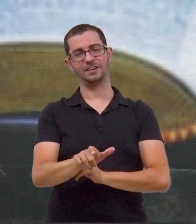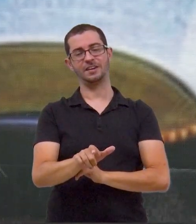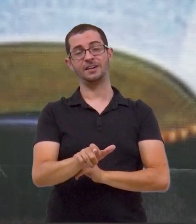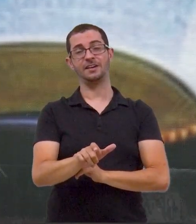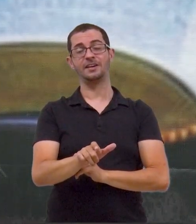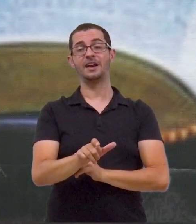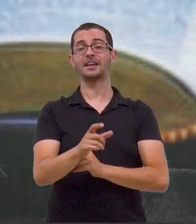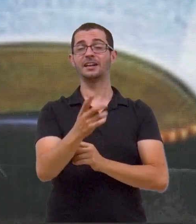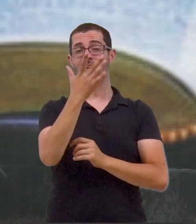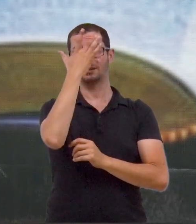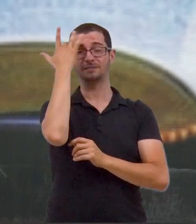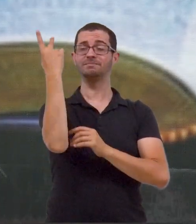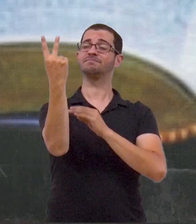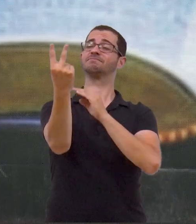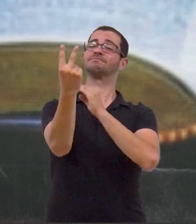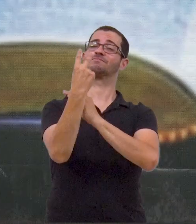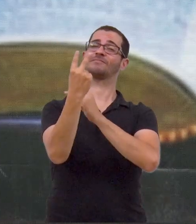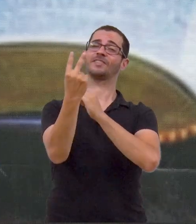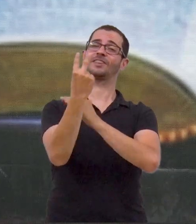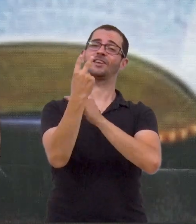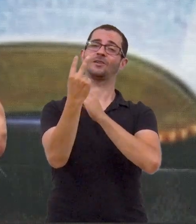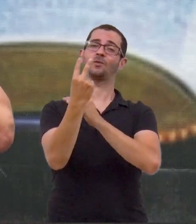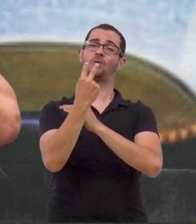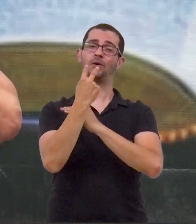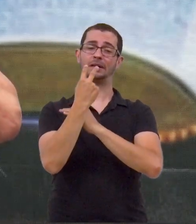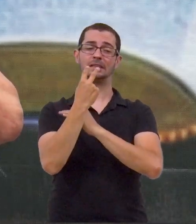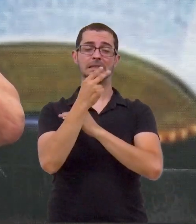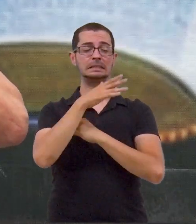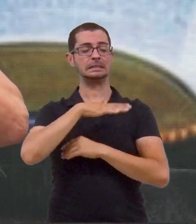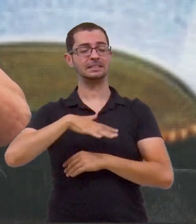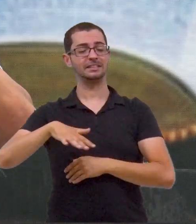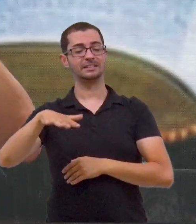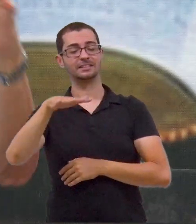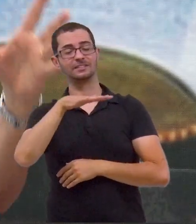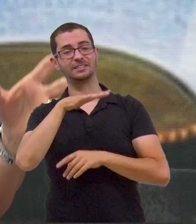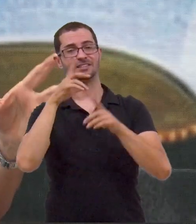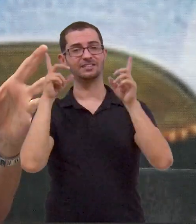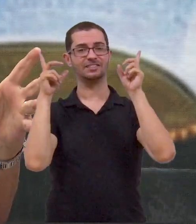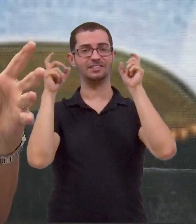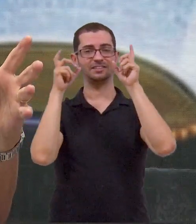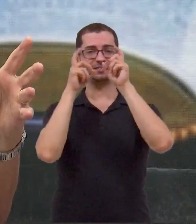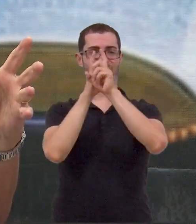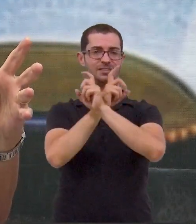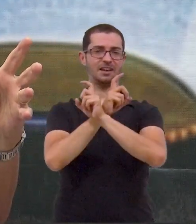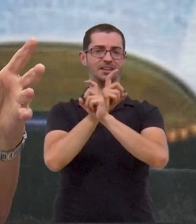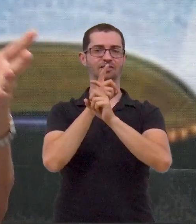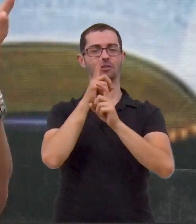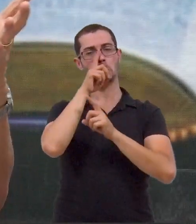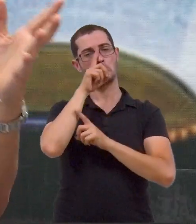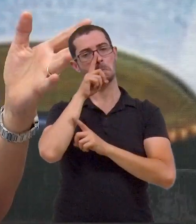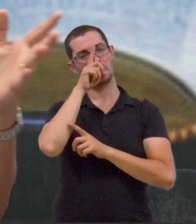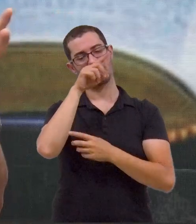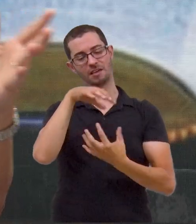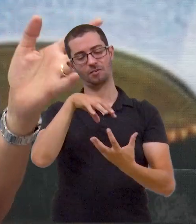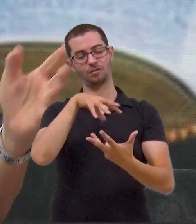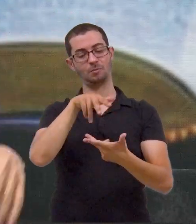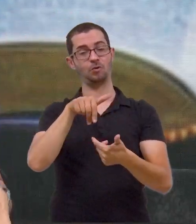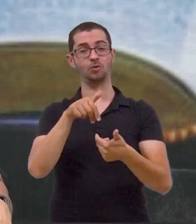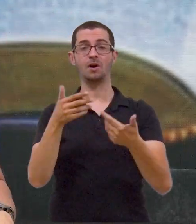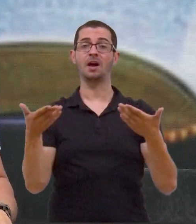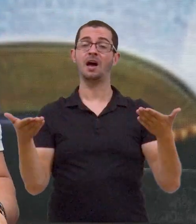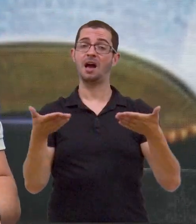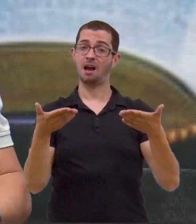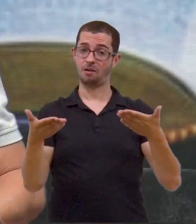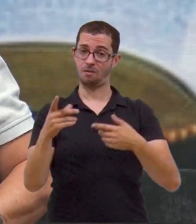mantém seguros diante das dificuldades deste mundo. Agora nós temos passado